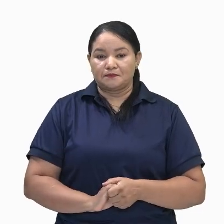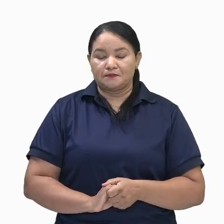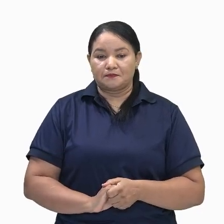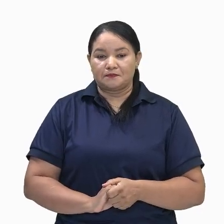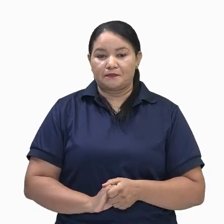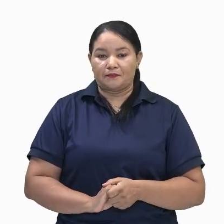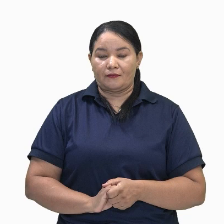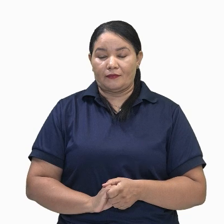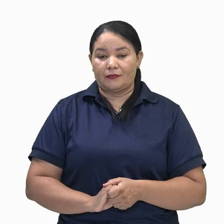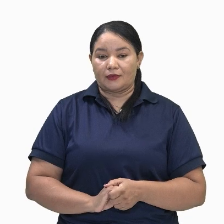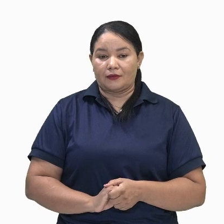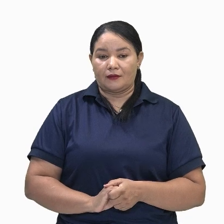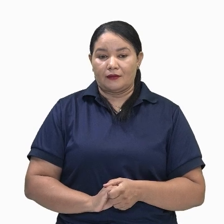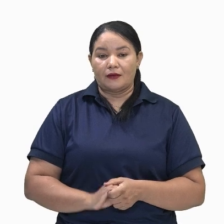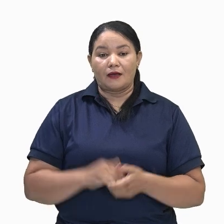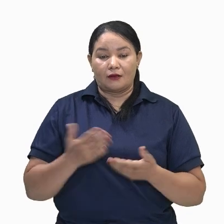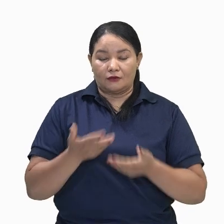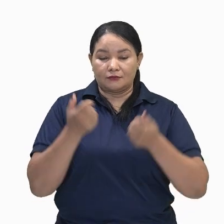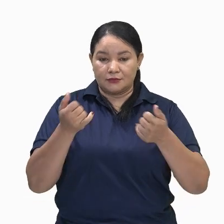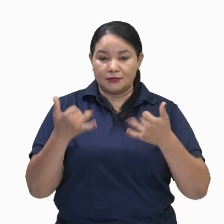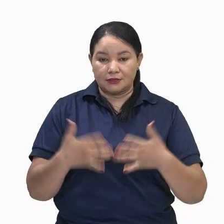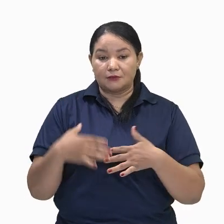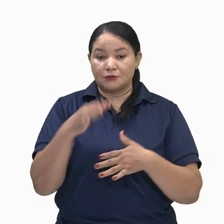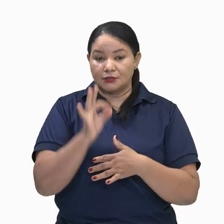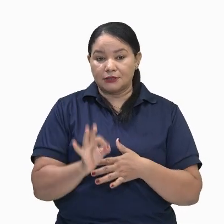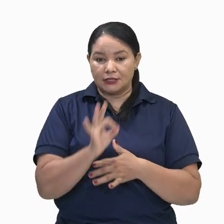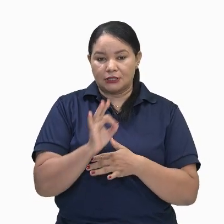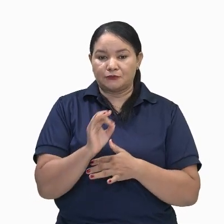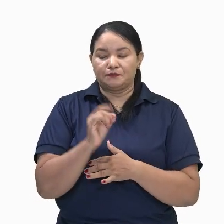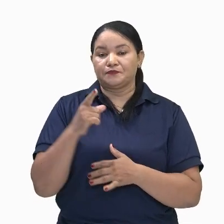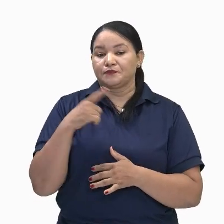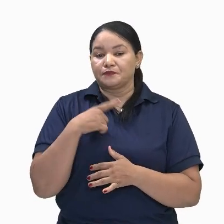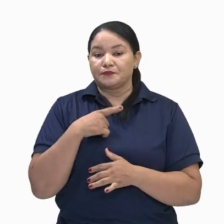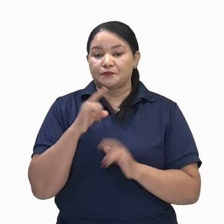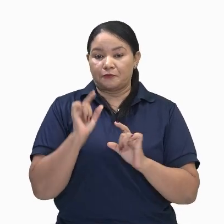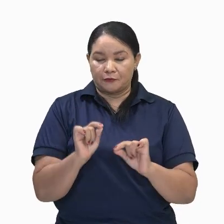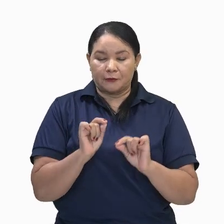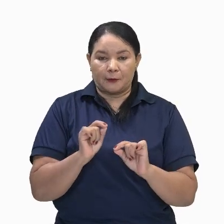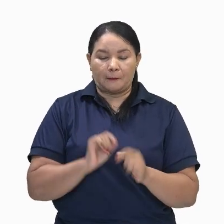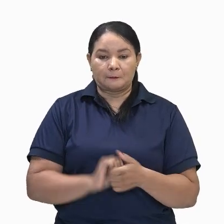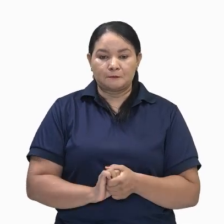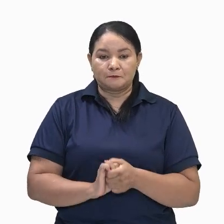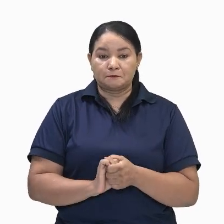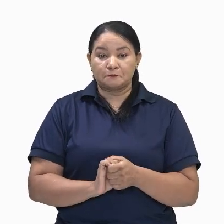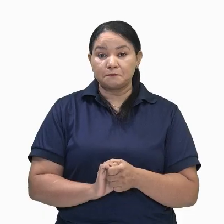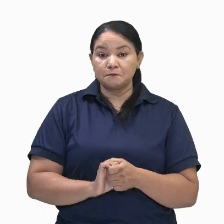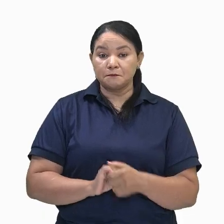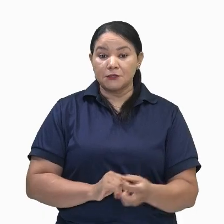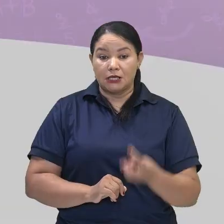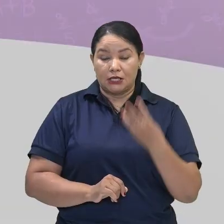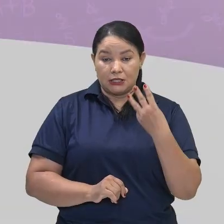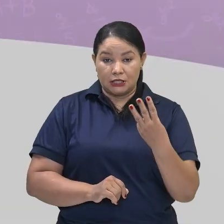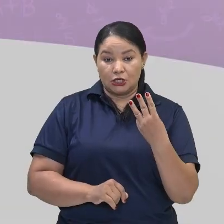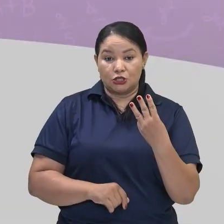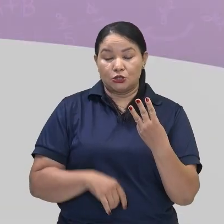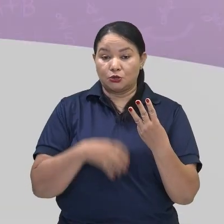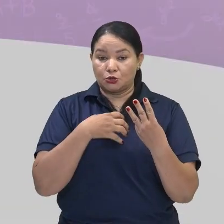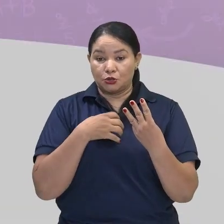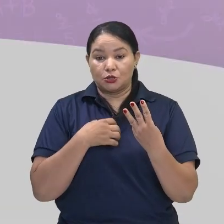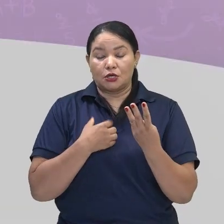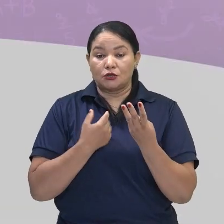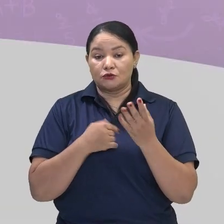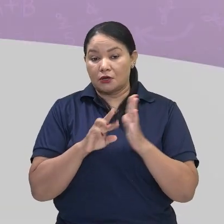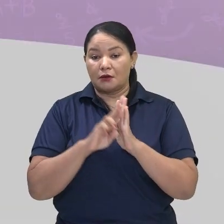alunos, falando de porcentagem, eu quero dizer para você o seguinte, ó. Existe 3 formas de representarmos